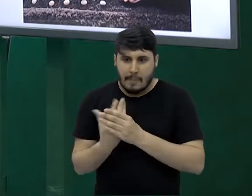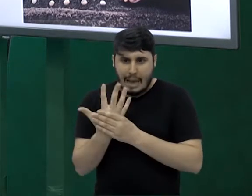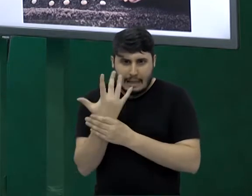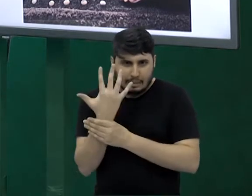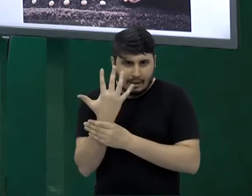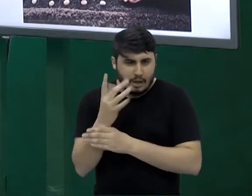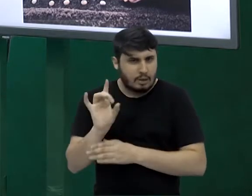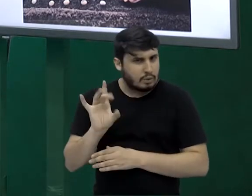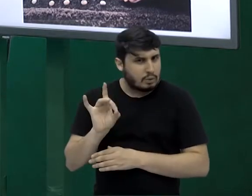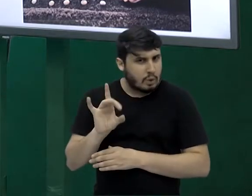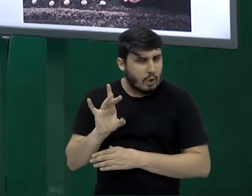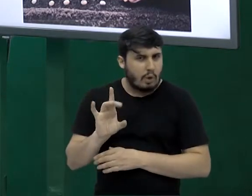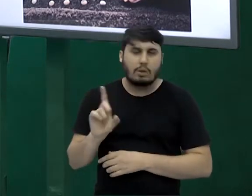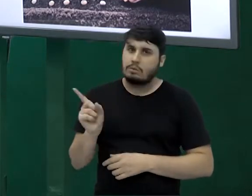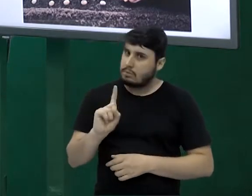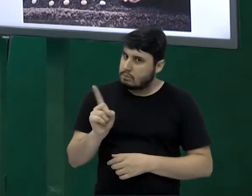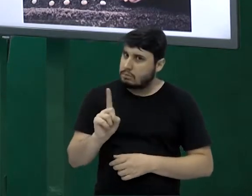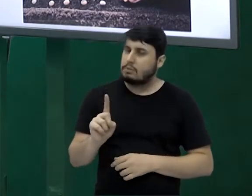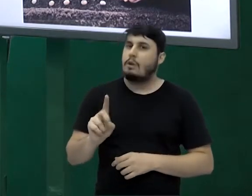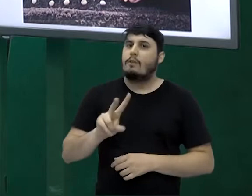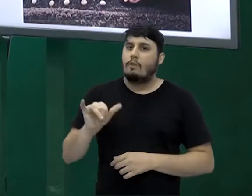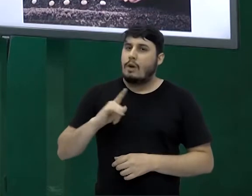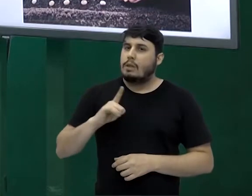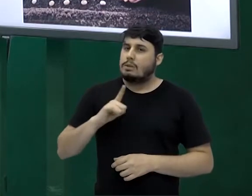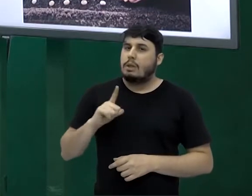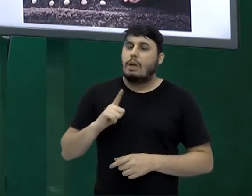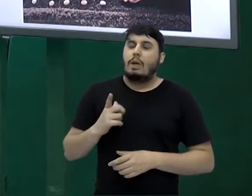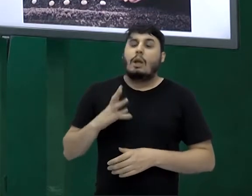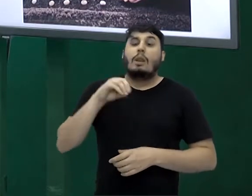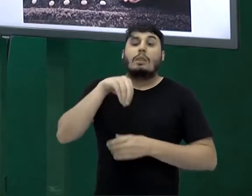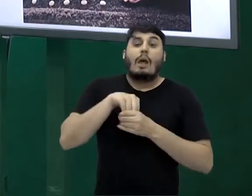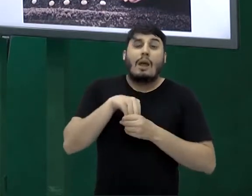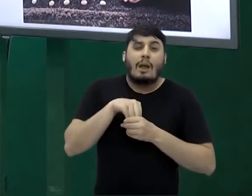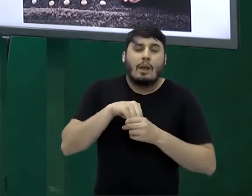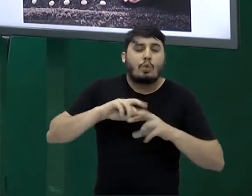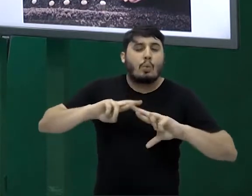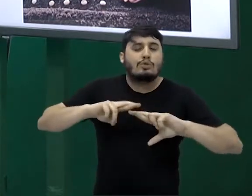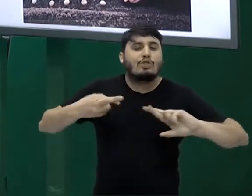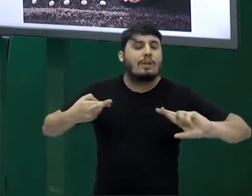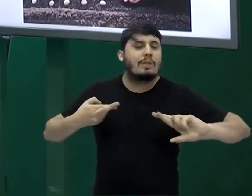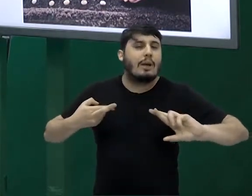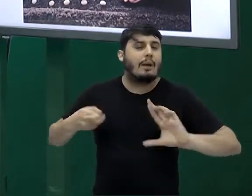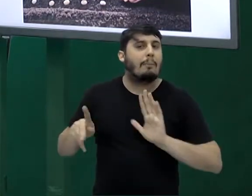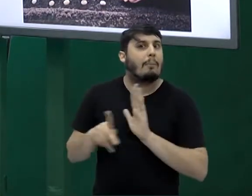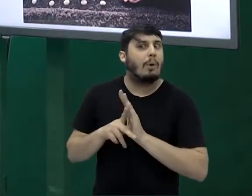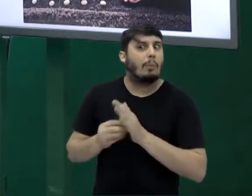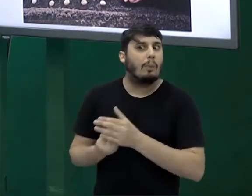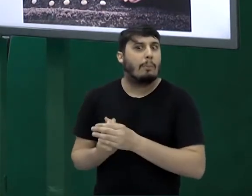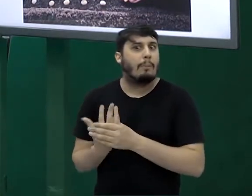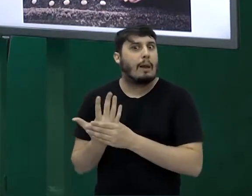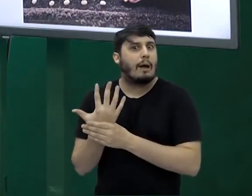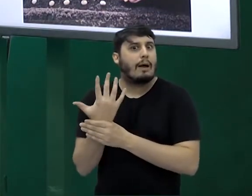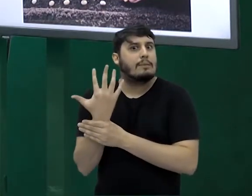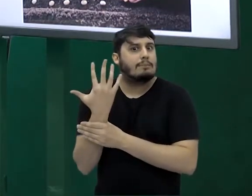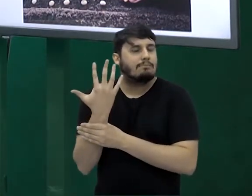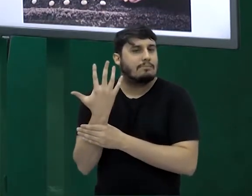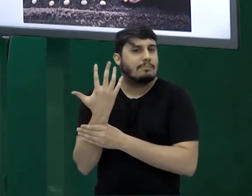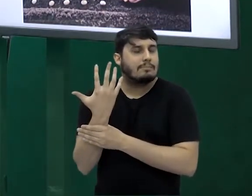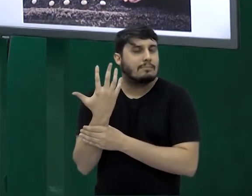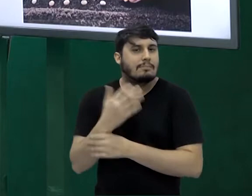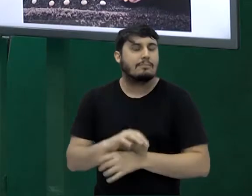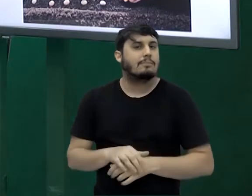vai ter o endosperma. Você vai ter o material nutritivo que vai nutrir aquele